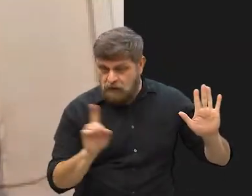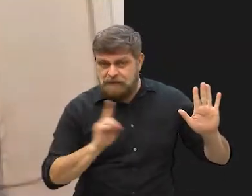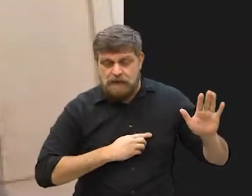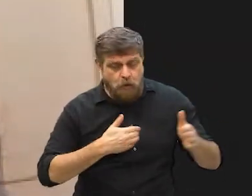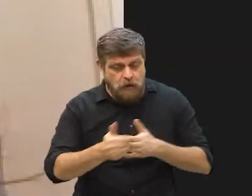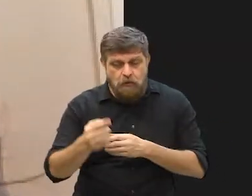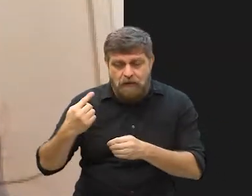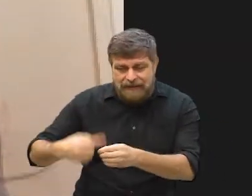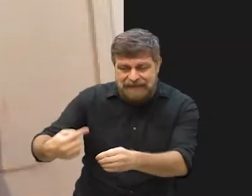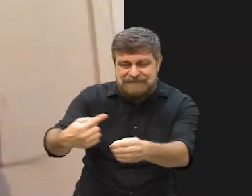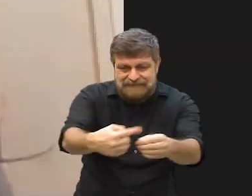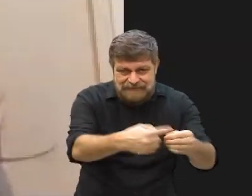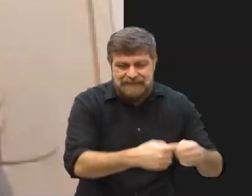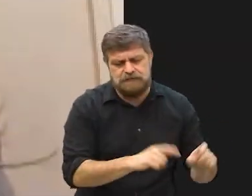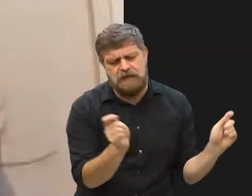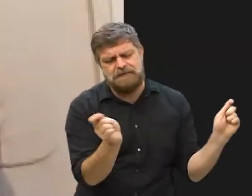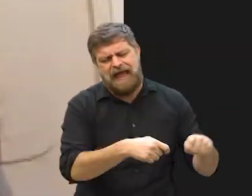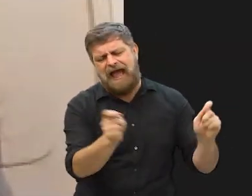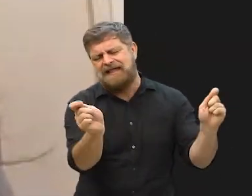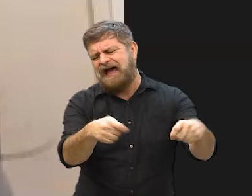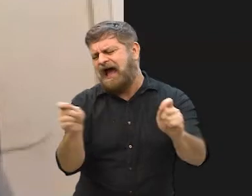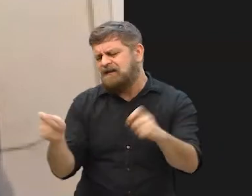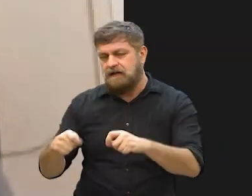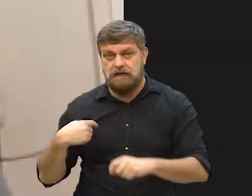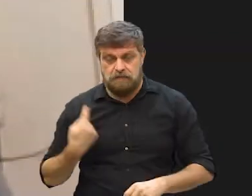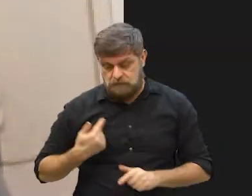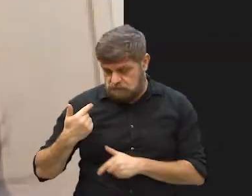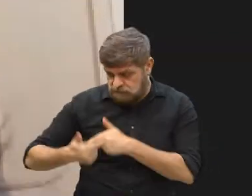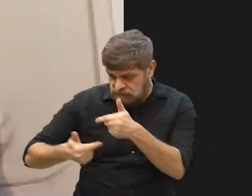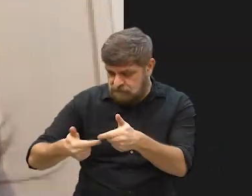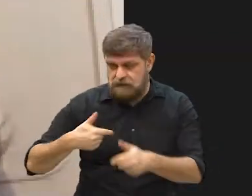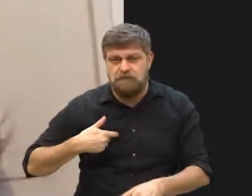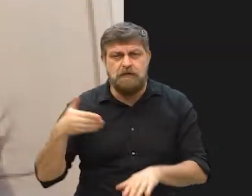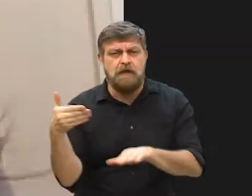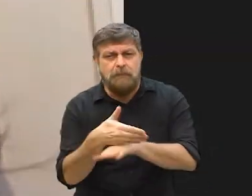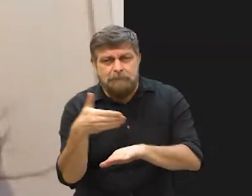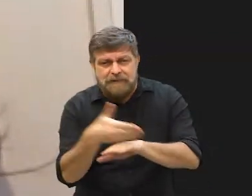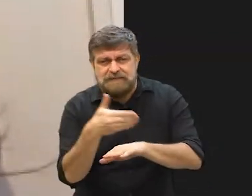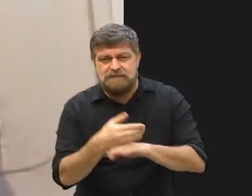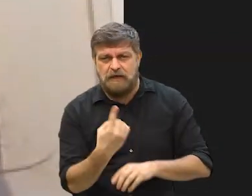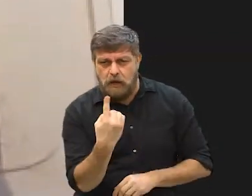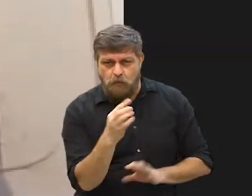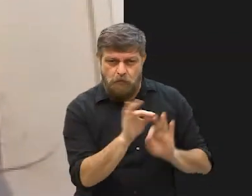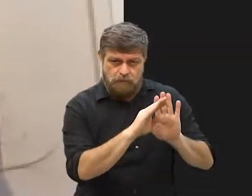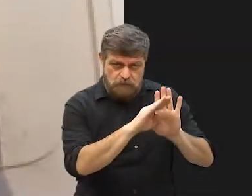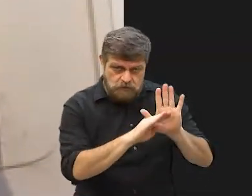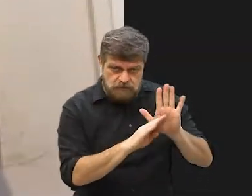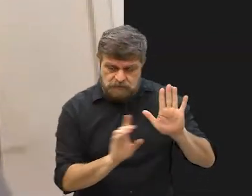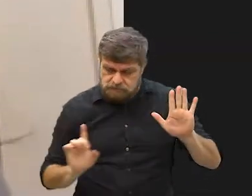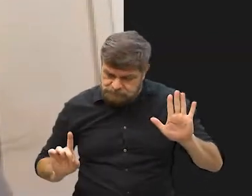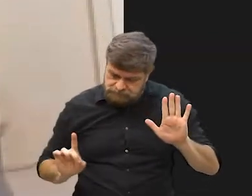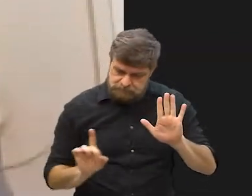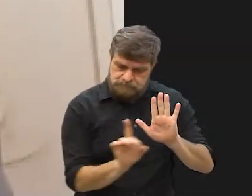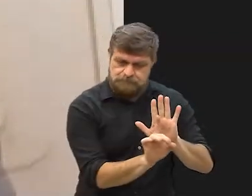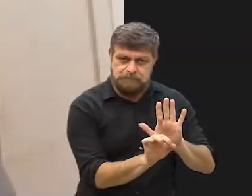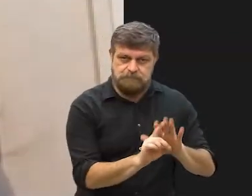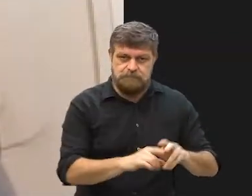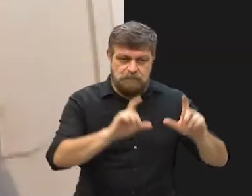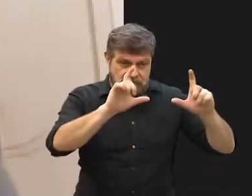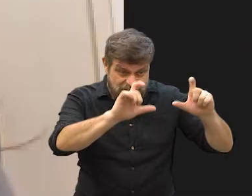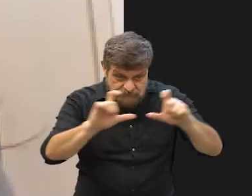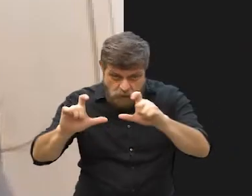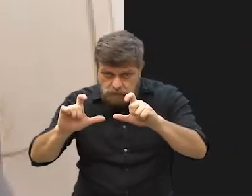qualquer município. Eu acho que quando você trabalha, eu participei de um projeto desse de